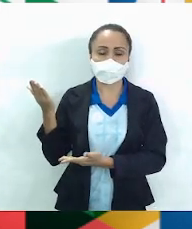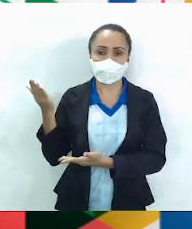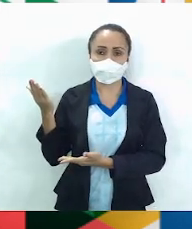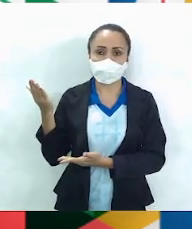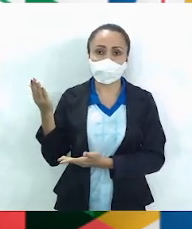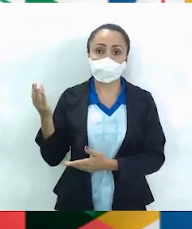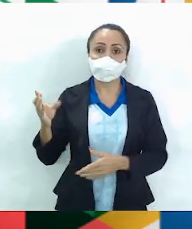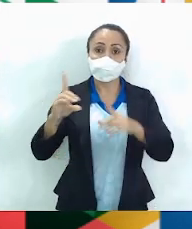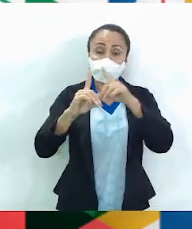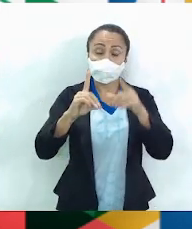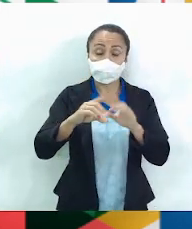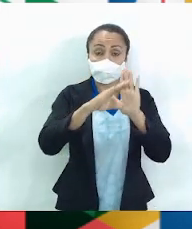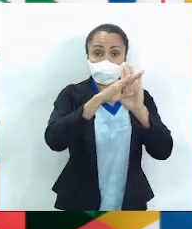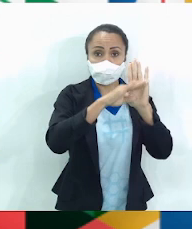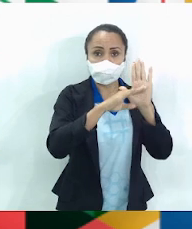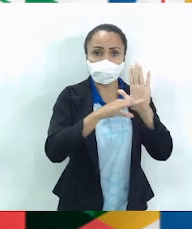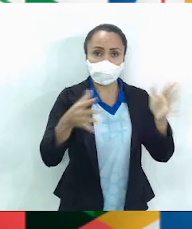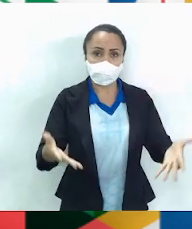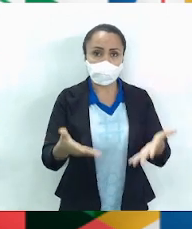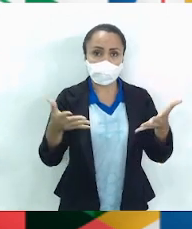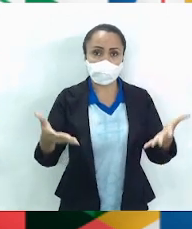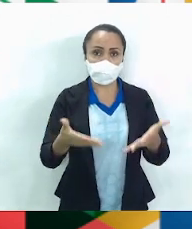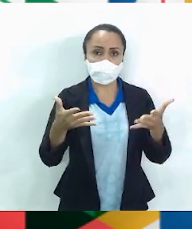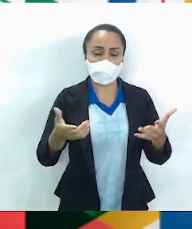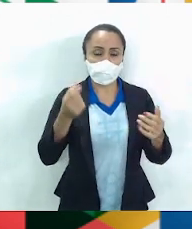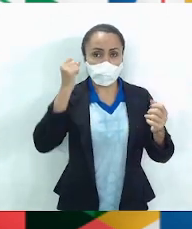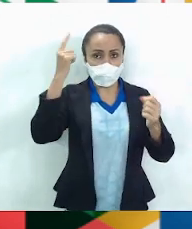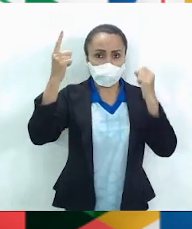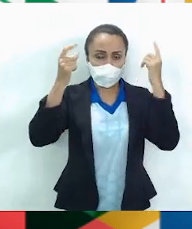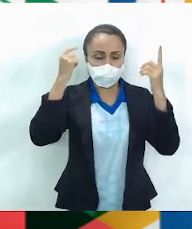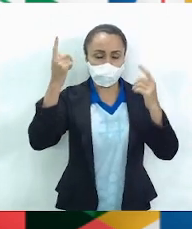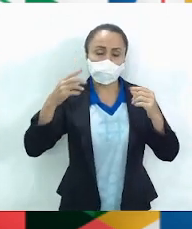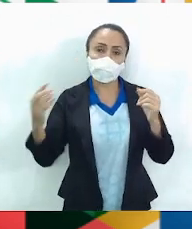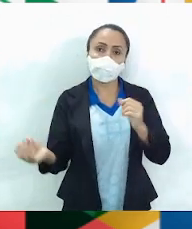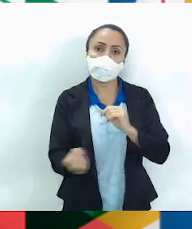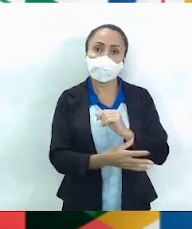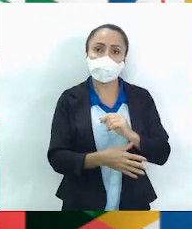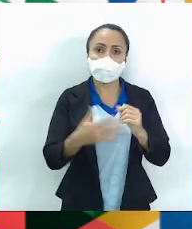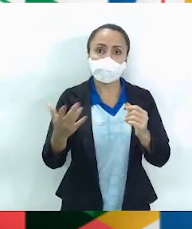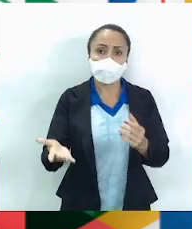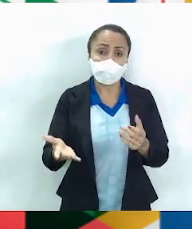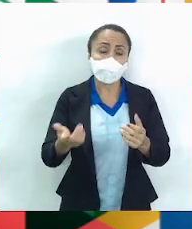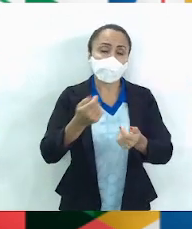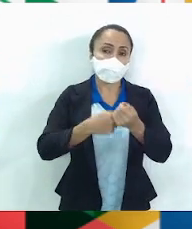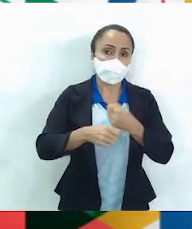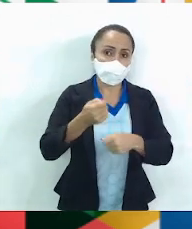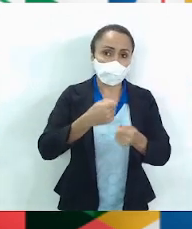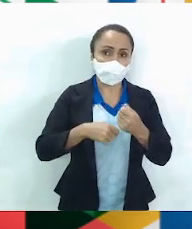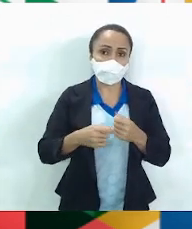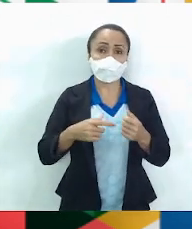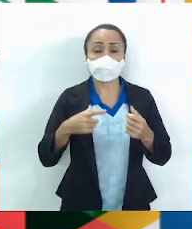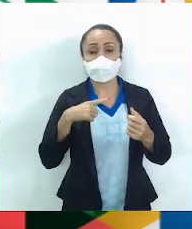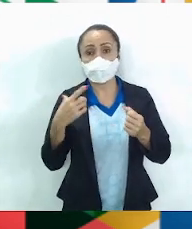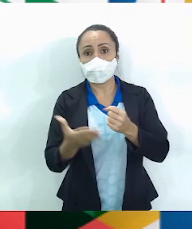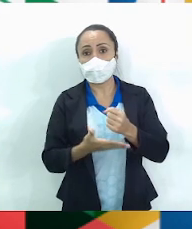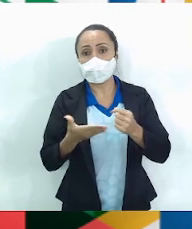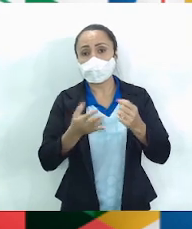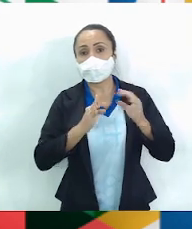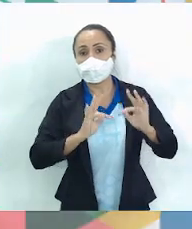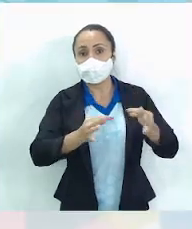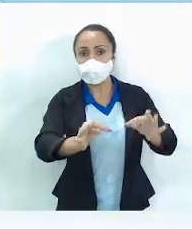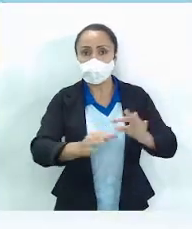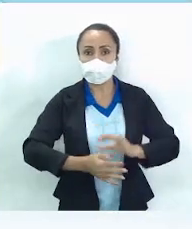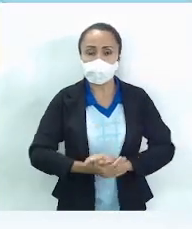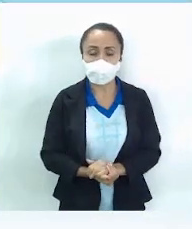Programa incentiva a criação de ecossistema de inovação, indutores de negócio e base